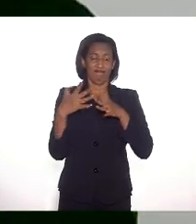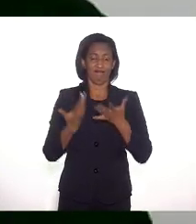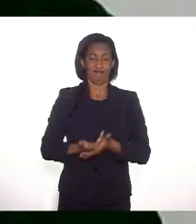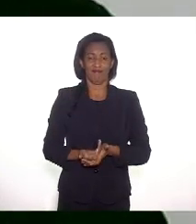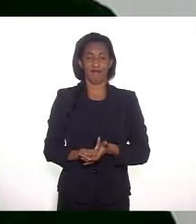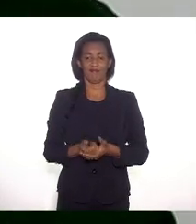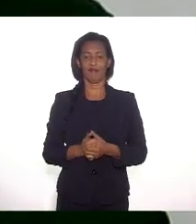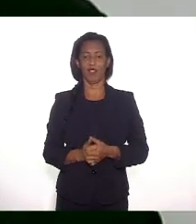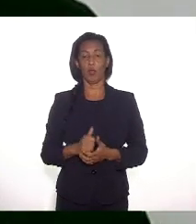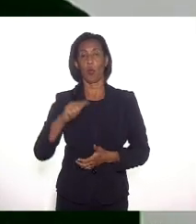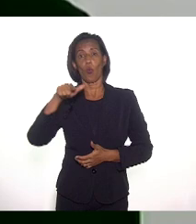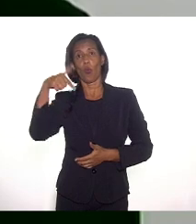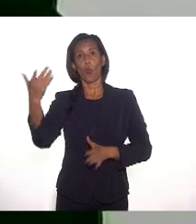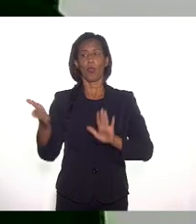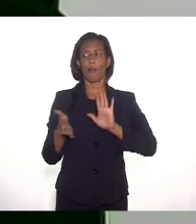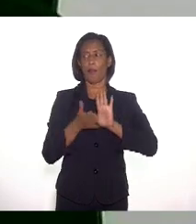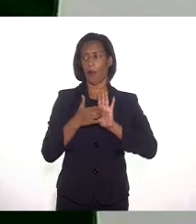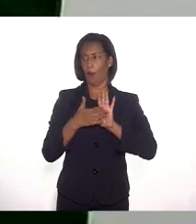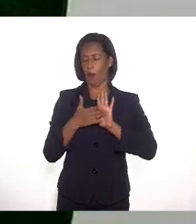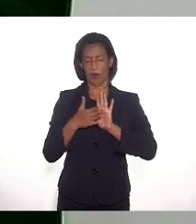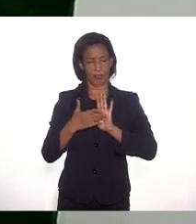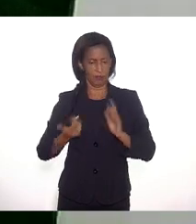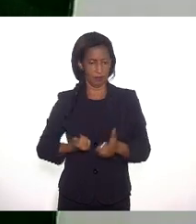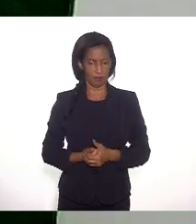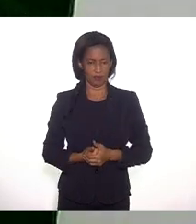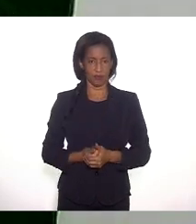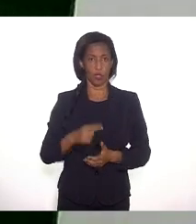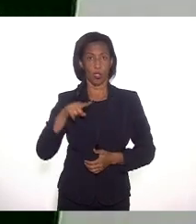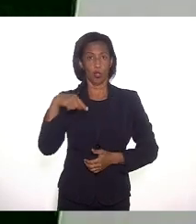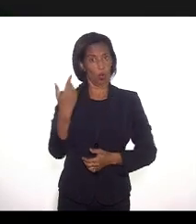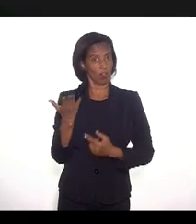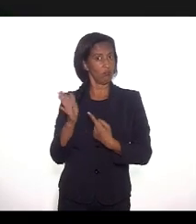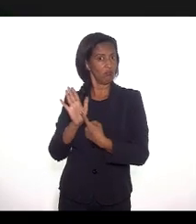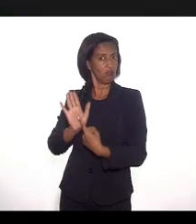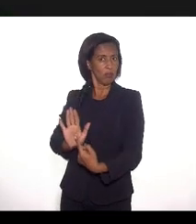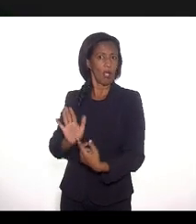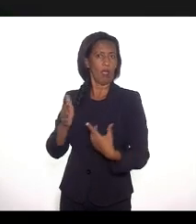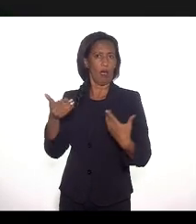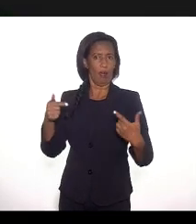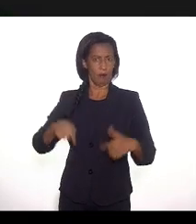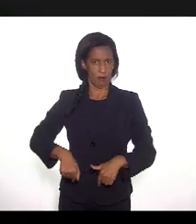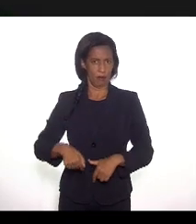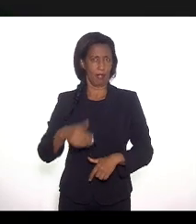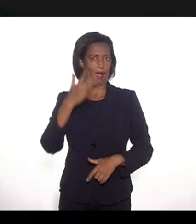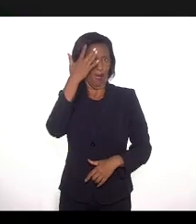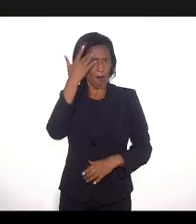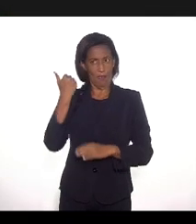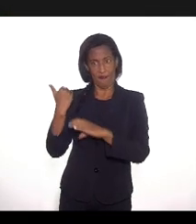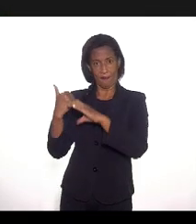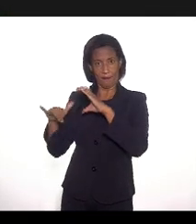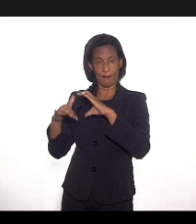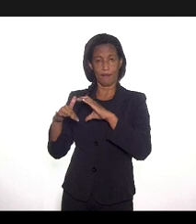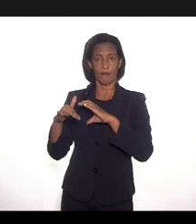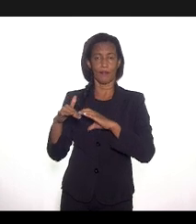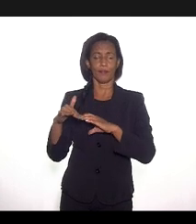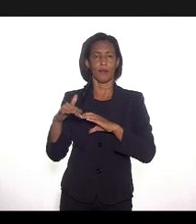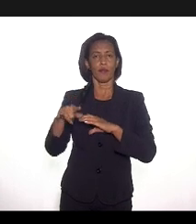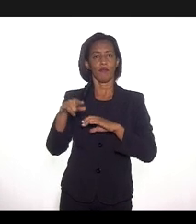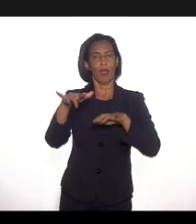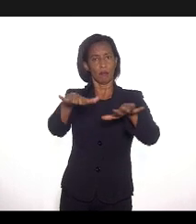Qual é a outra proposta, Waldeck? Nós apresentamos aqui, ele vai amanhã, nós fazemos um